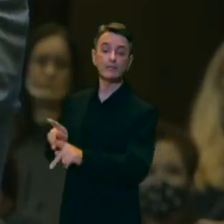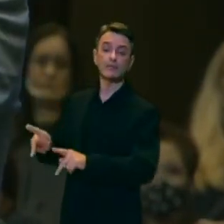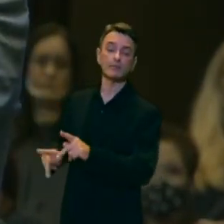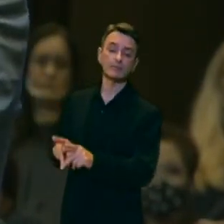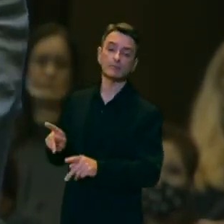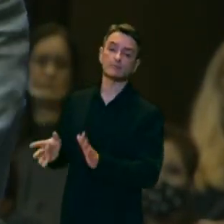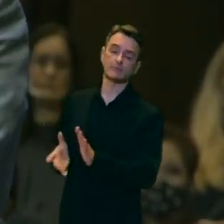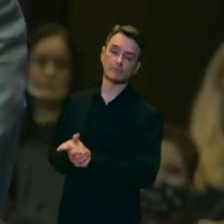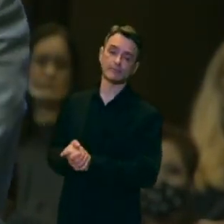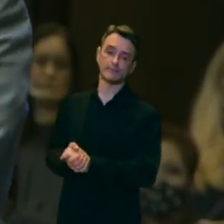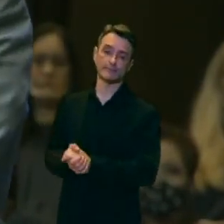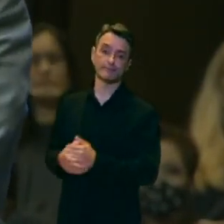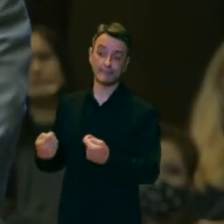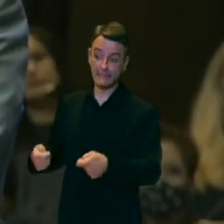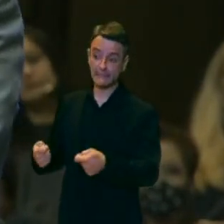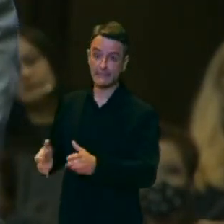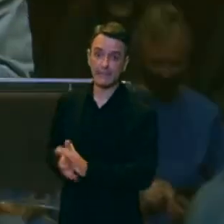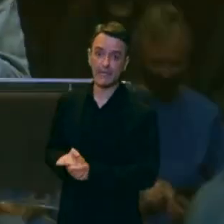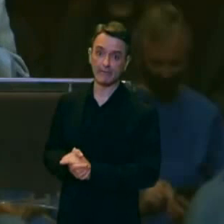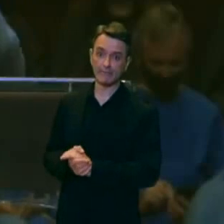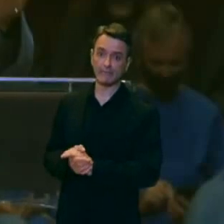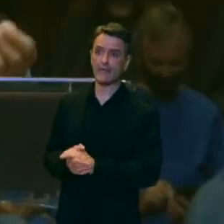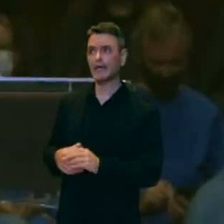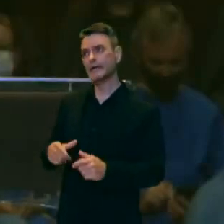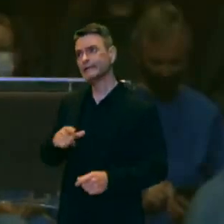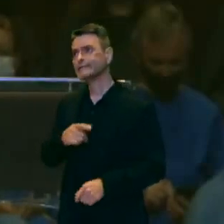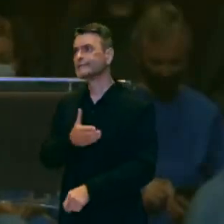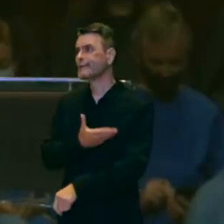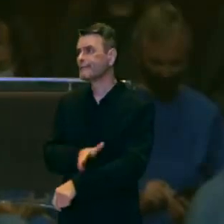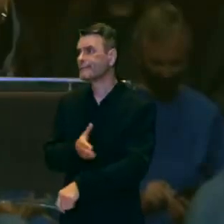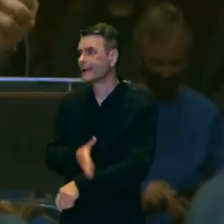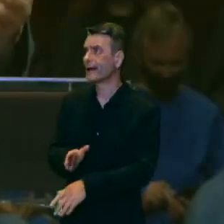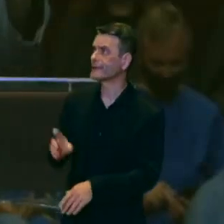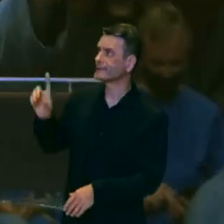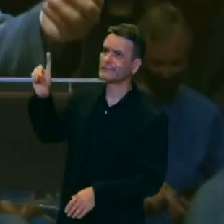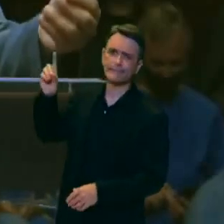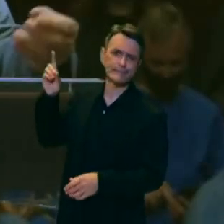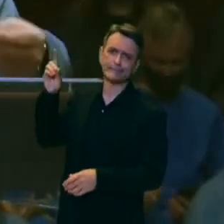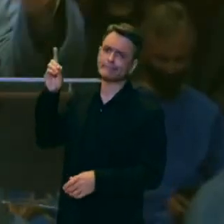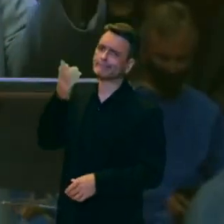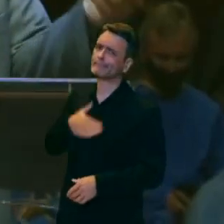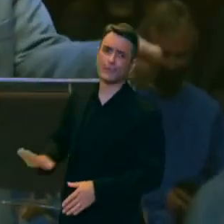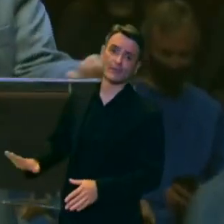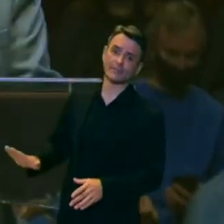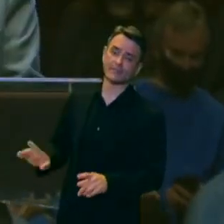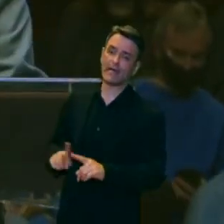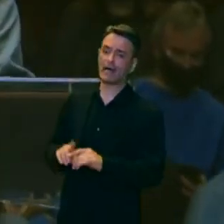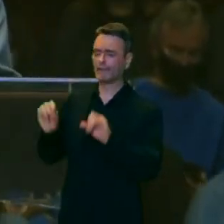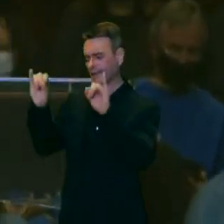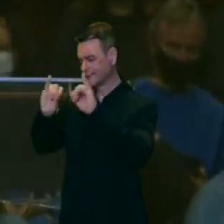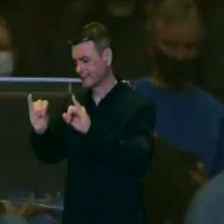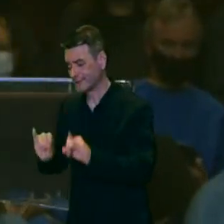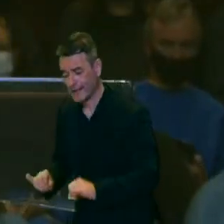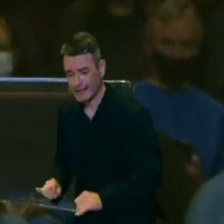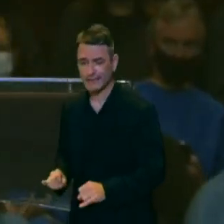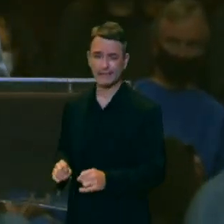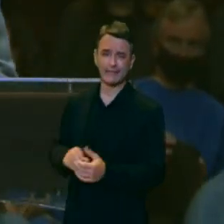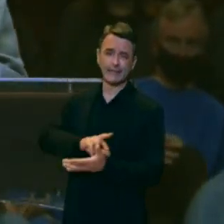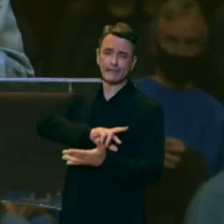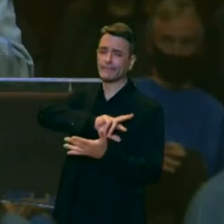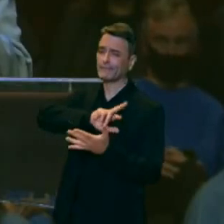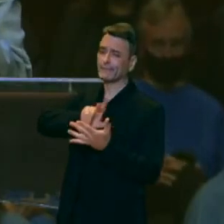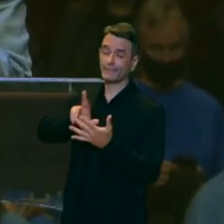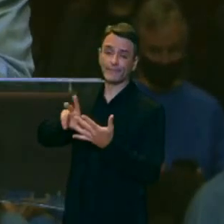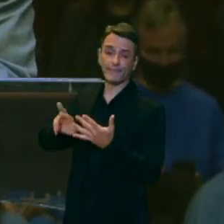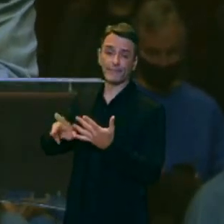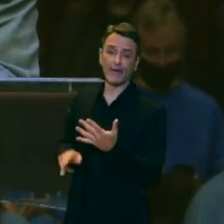Deus detestava, como a idolatria, como o sacrifício de crianças ao deus Moloque, como